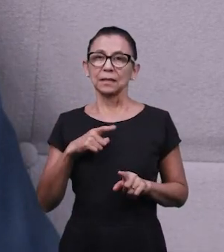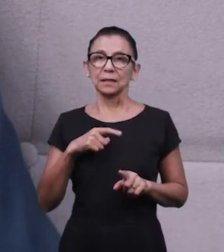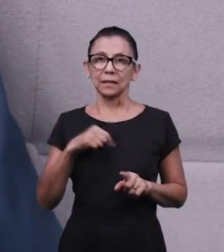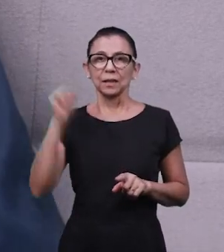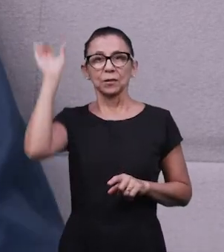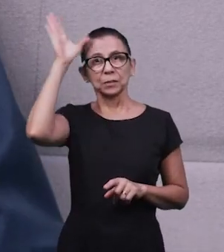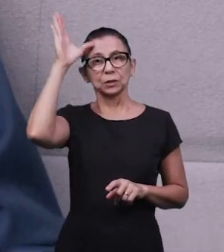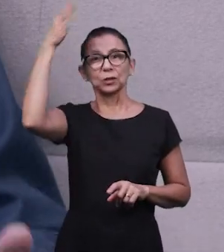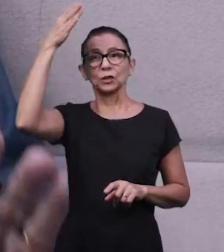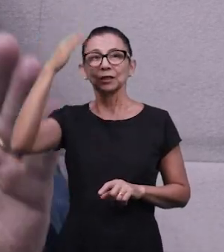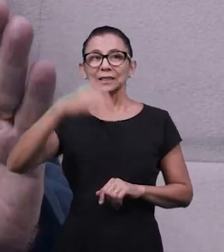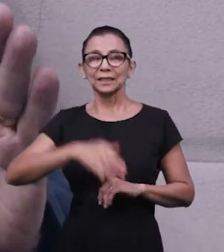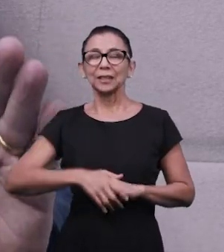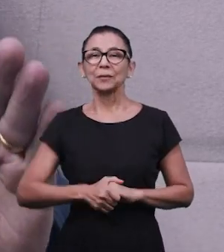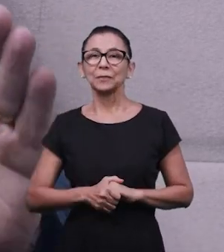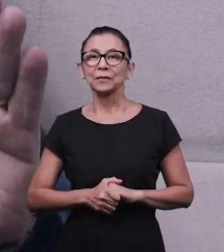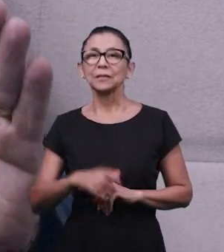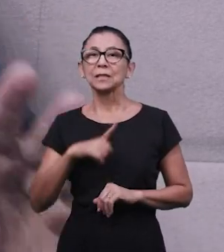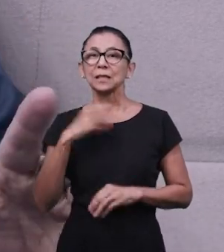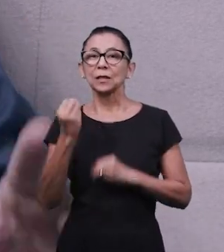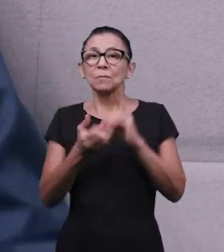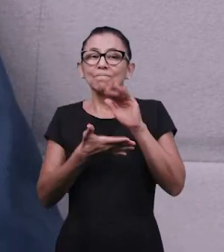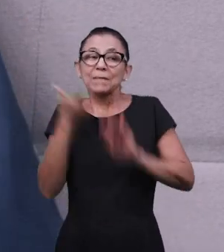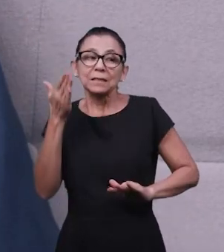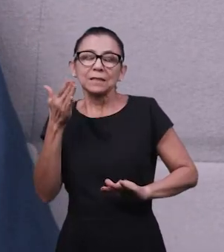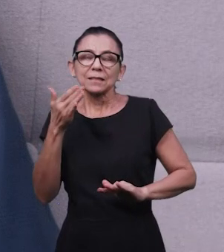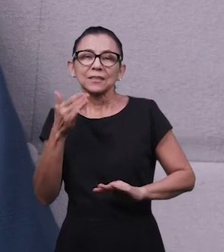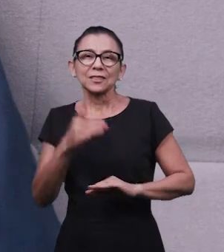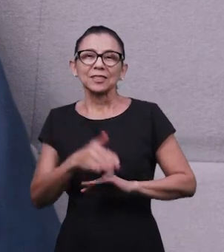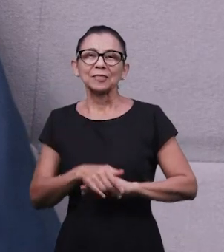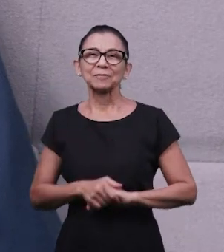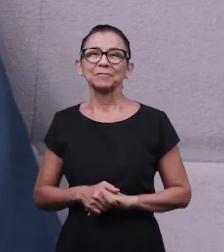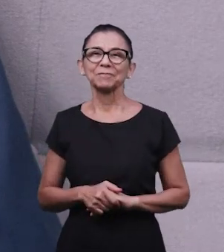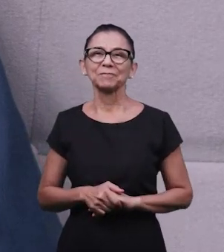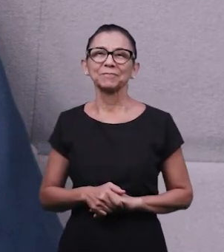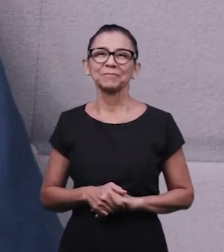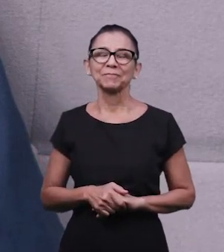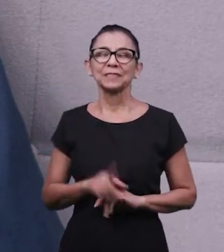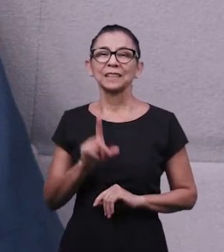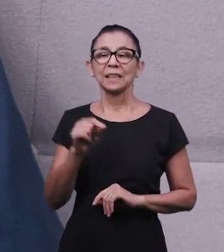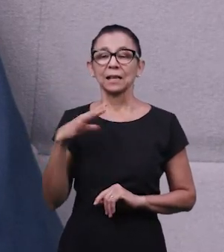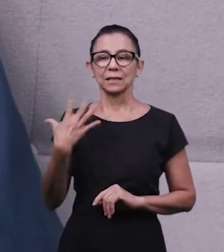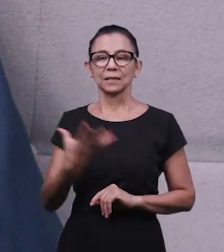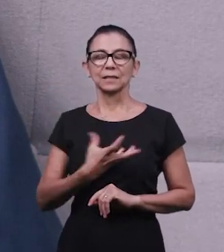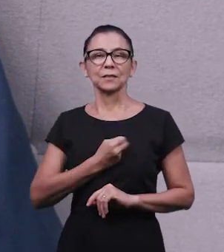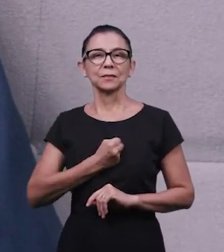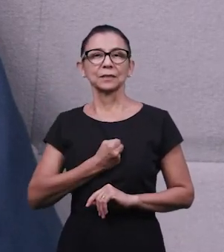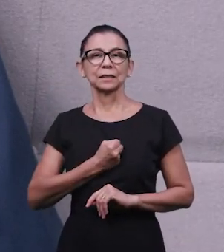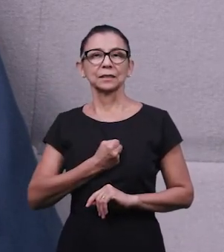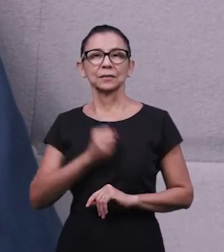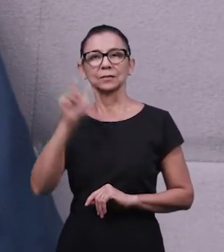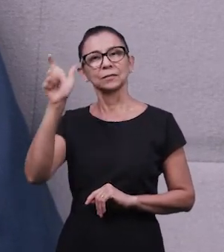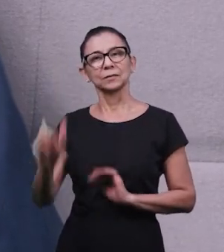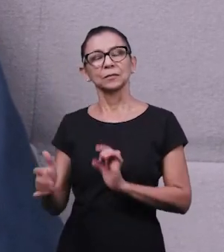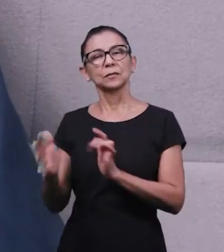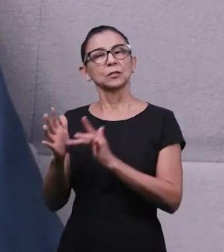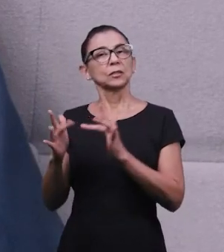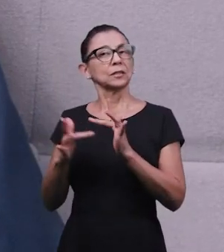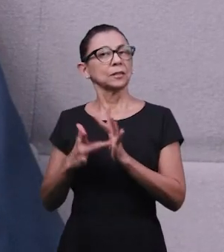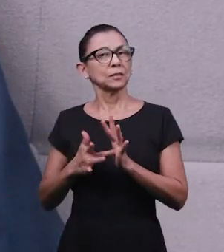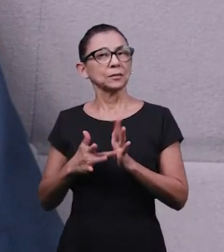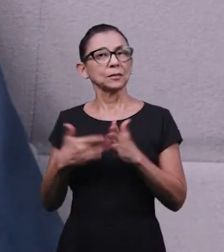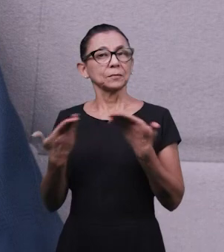da Bíblia, não. Porque tudo aponta para a brevidade da volta de Jesus.